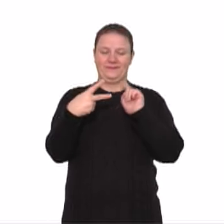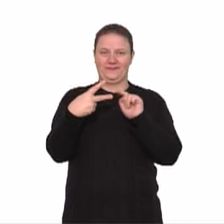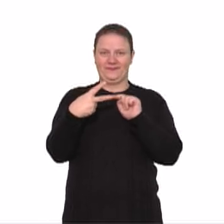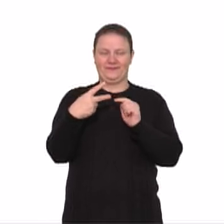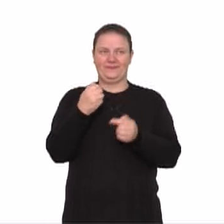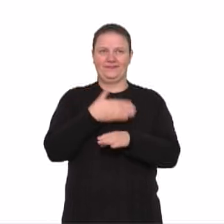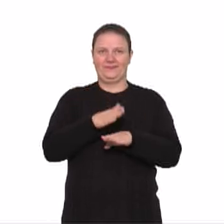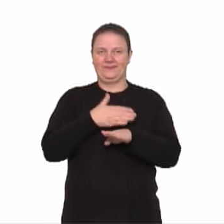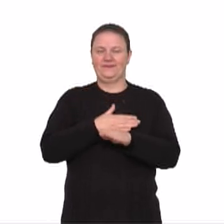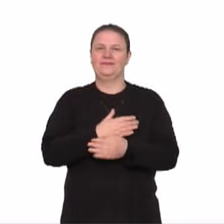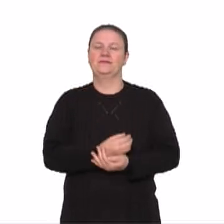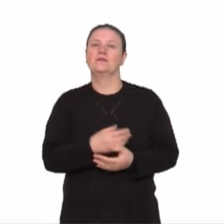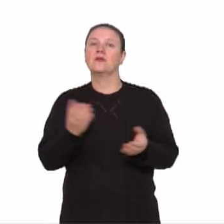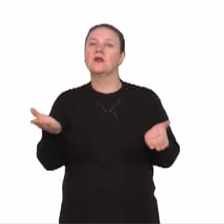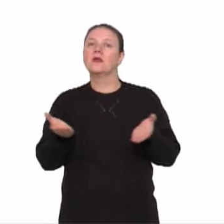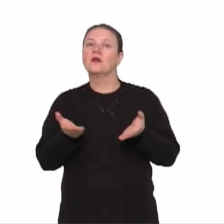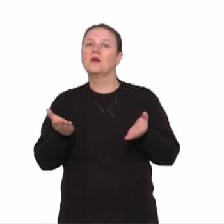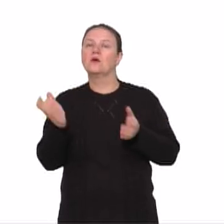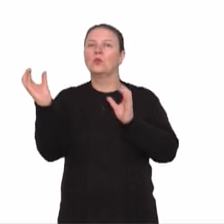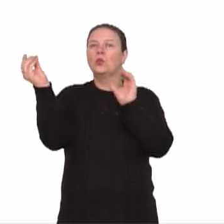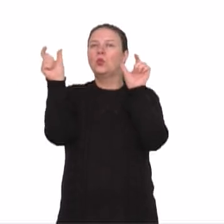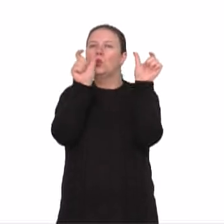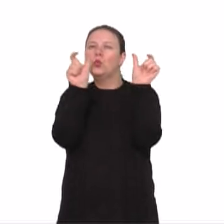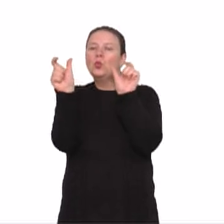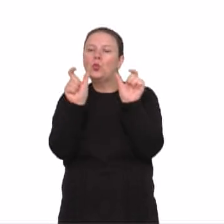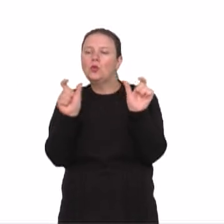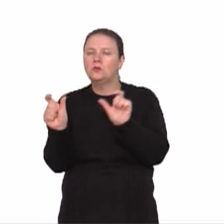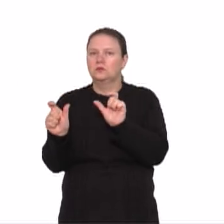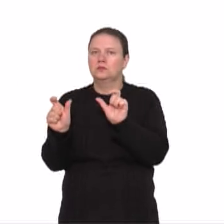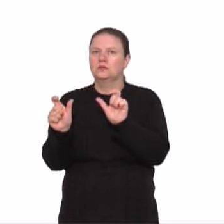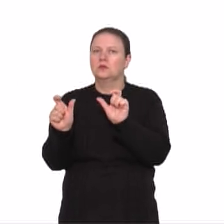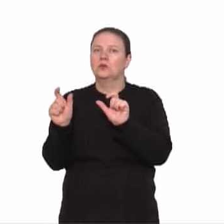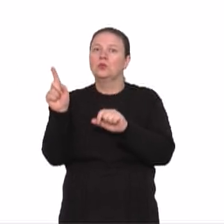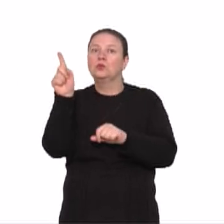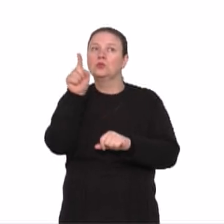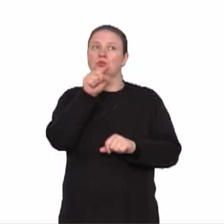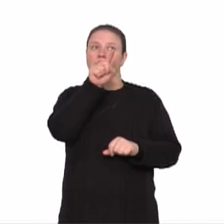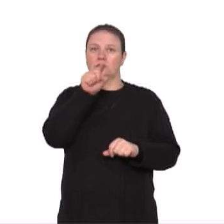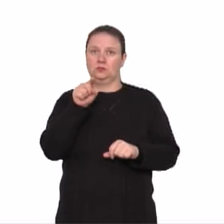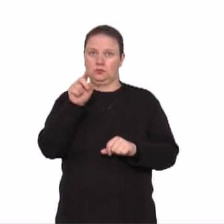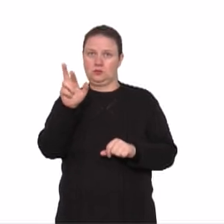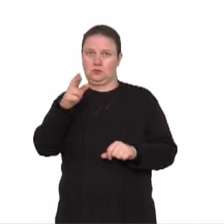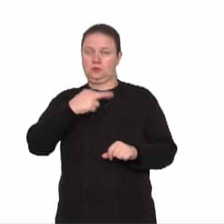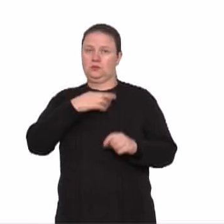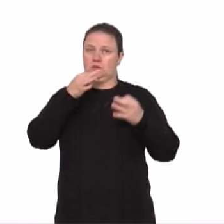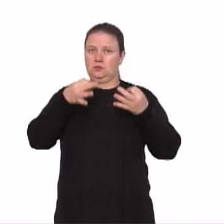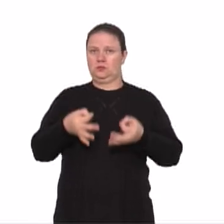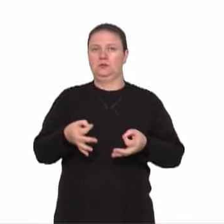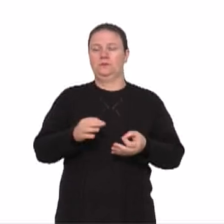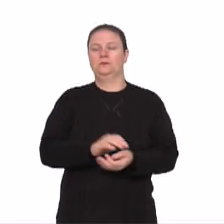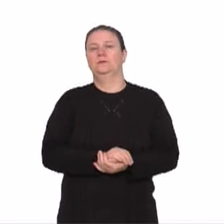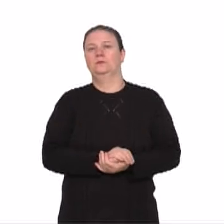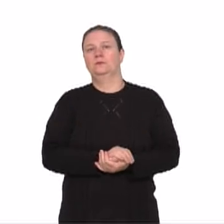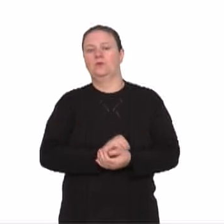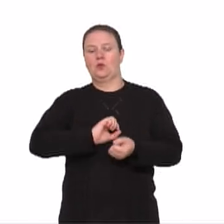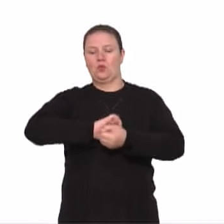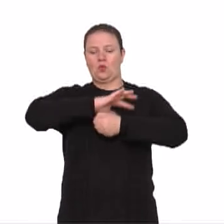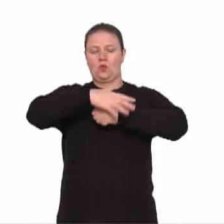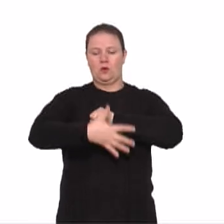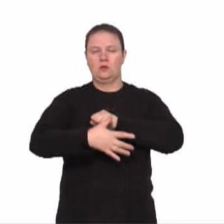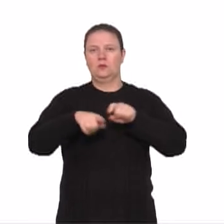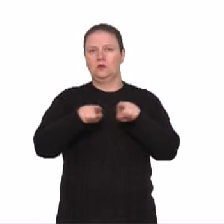exercício. Complete as lacunas da frase, marcando um X na resposta correta. O coronavírus